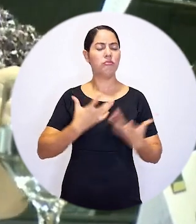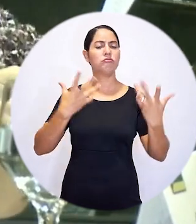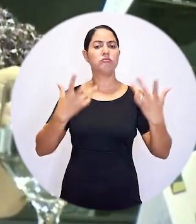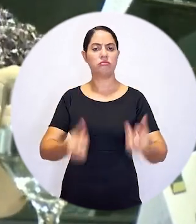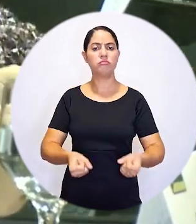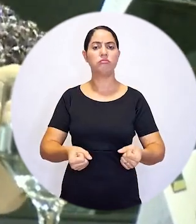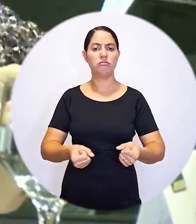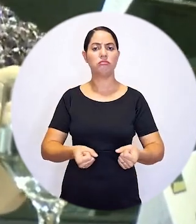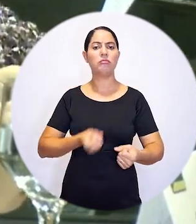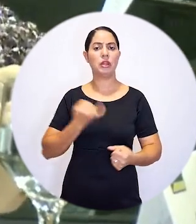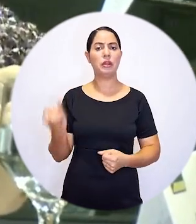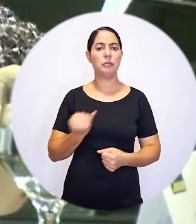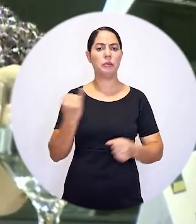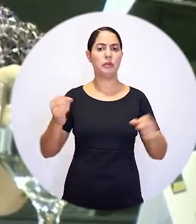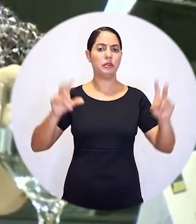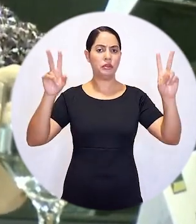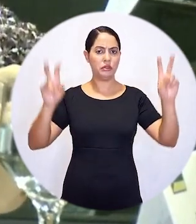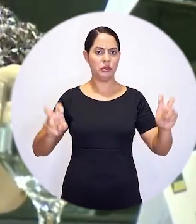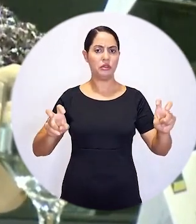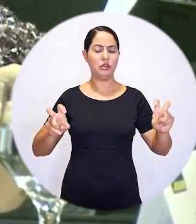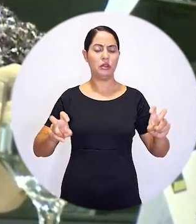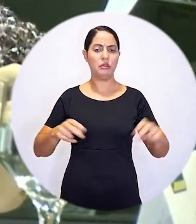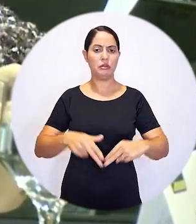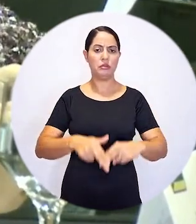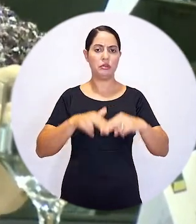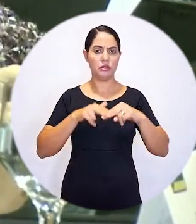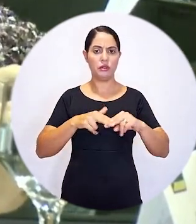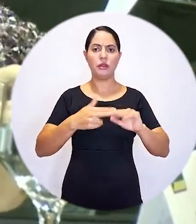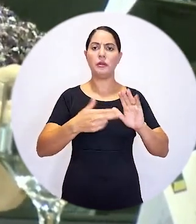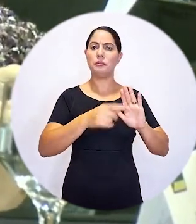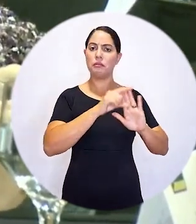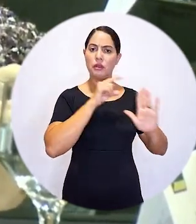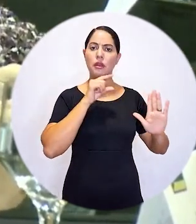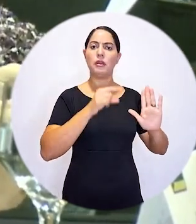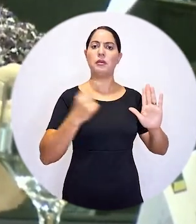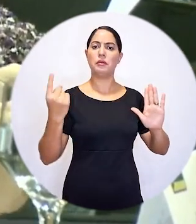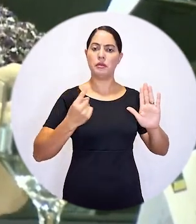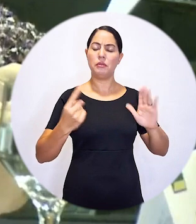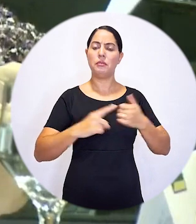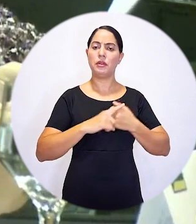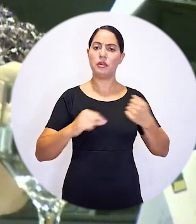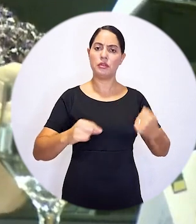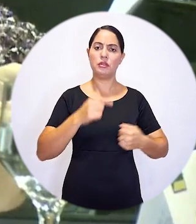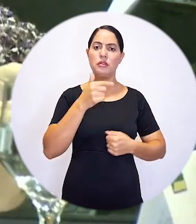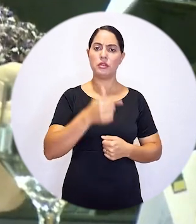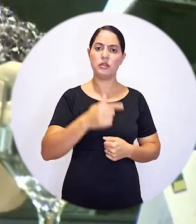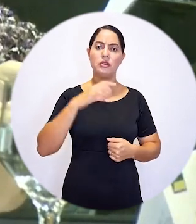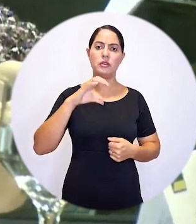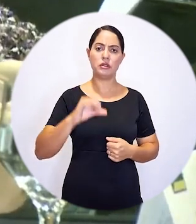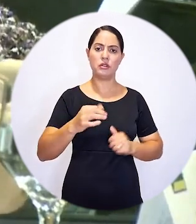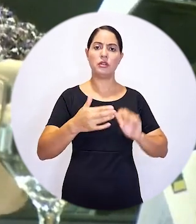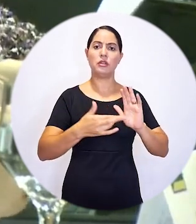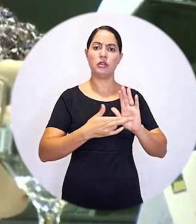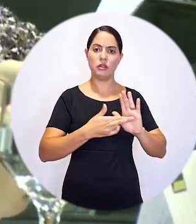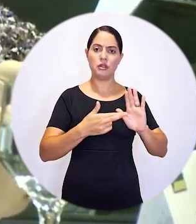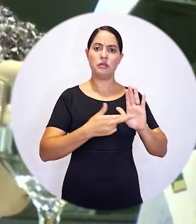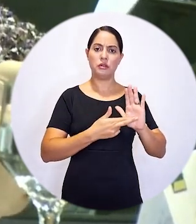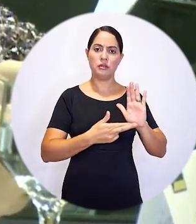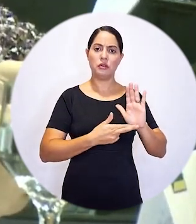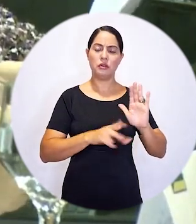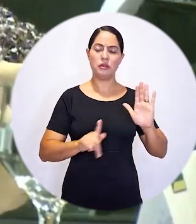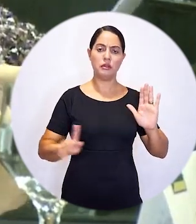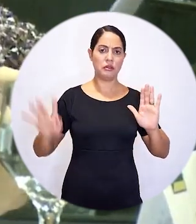internos, voto pela admissibilidade da relevância da matéria, de acordo com o disposto no parágrafo 1º do artigo 79 do Regulamento